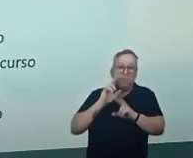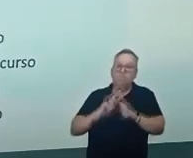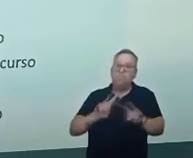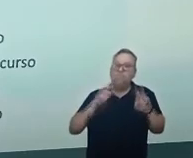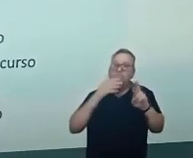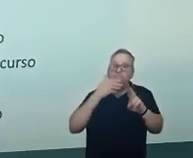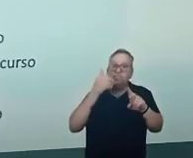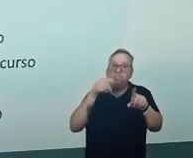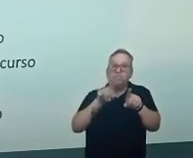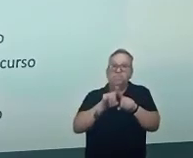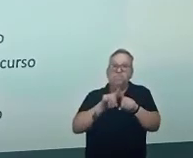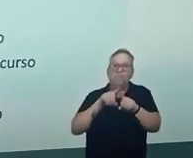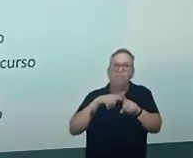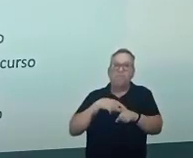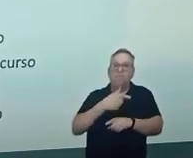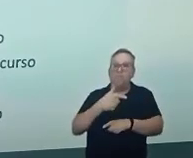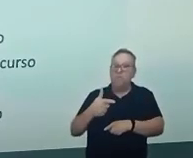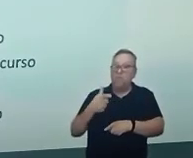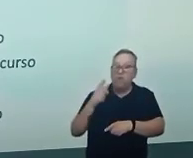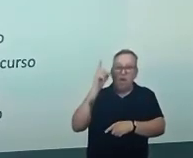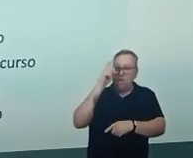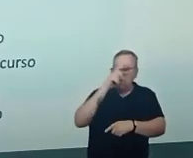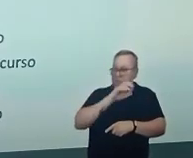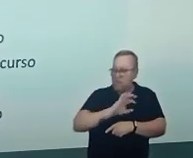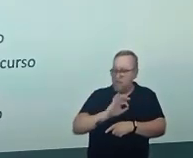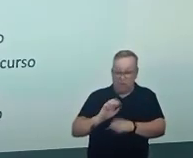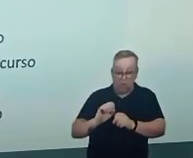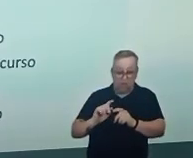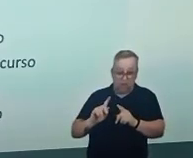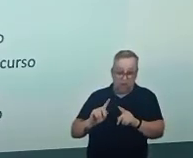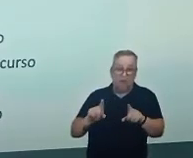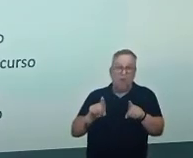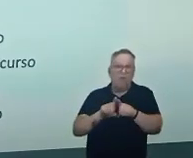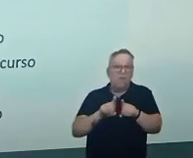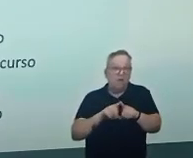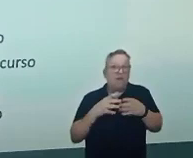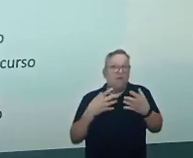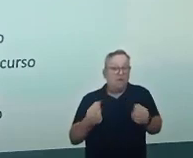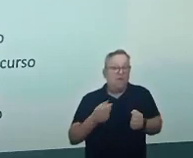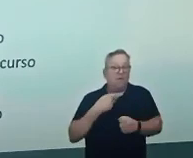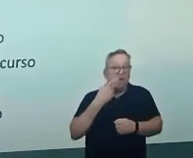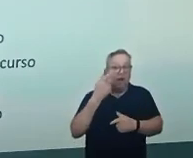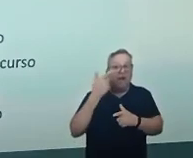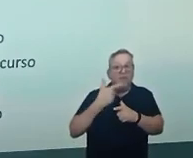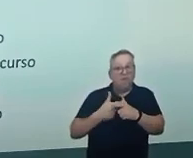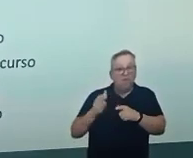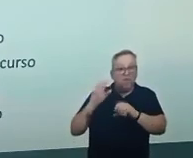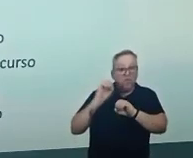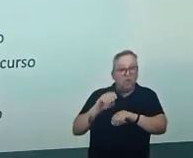visualização melhor, que vocês não tenham dificuldade, tá bom? E vamos falar também